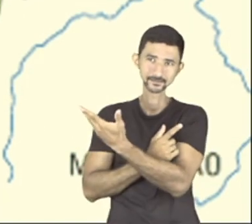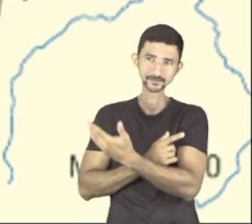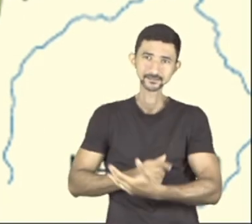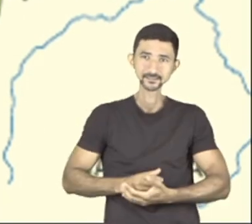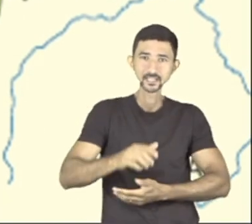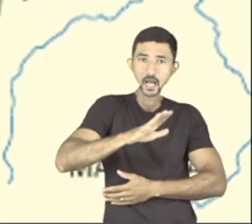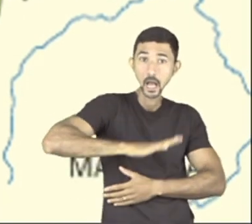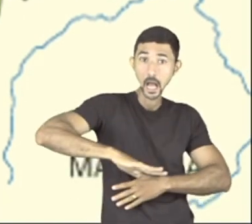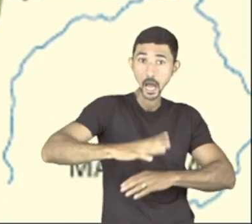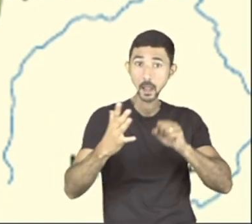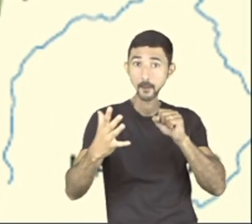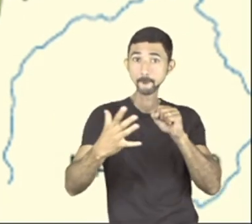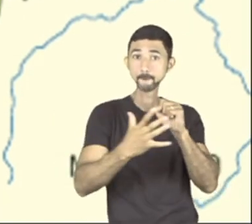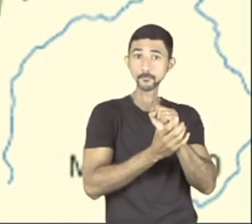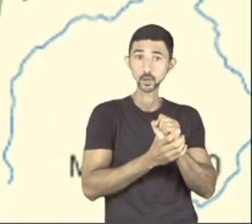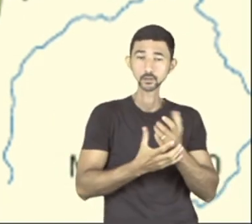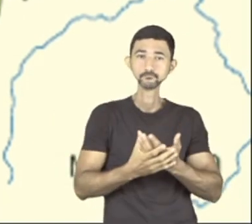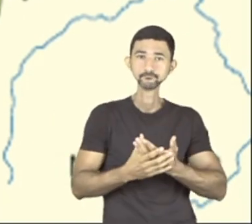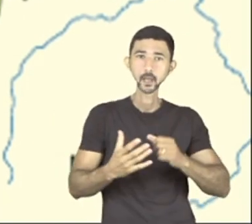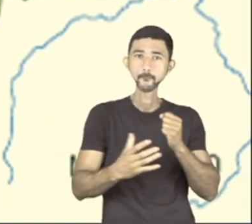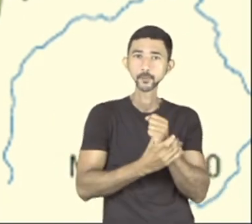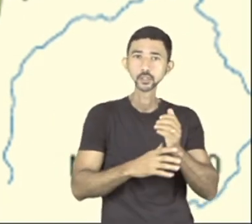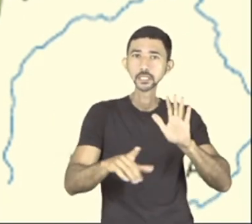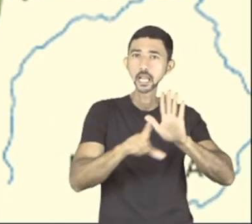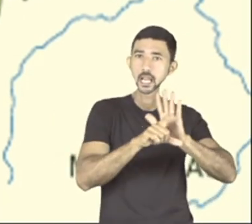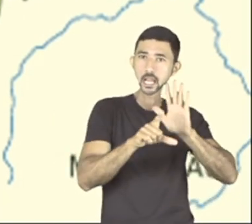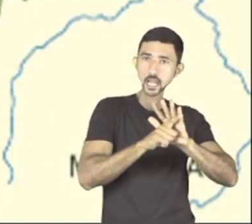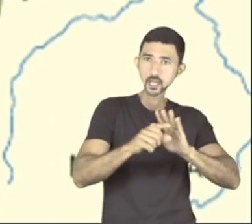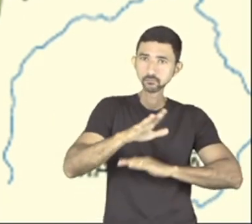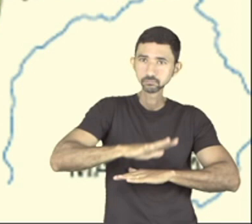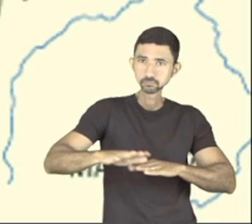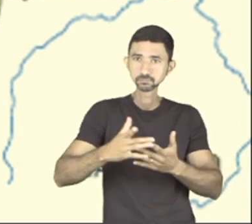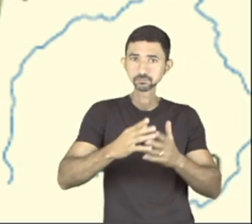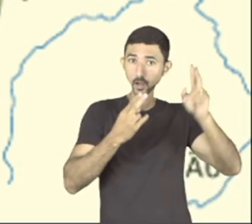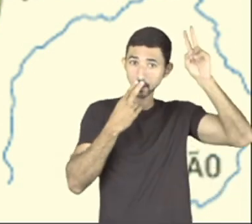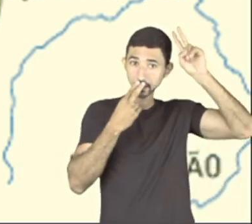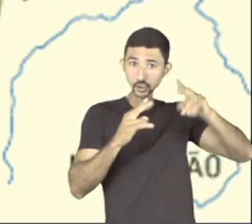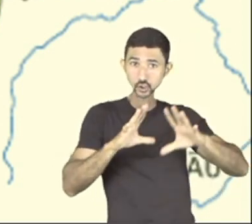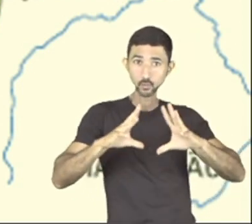algumas áreas protegidas por lei. Temos o Parque Indígena do